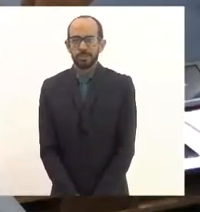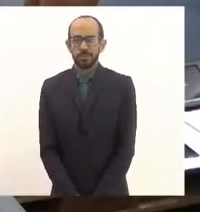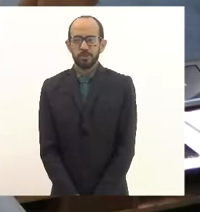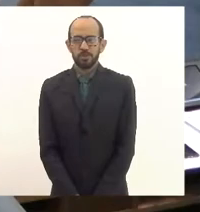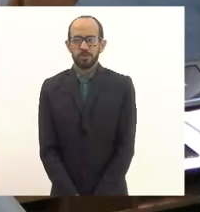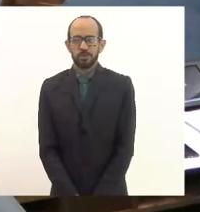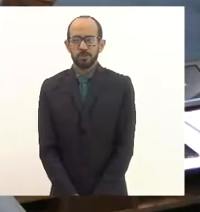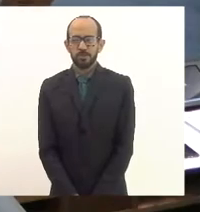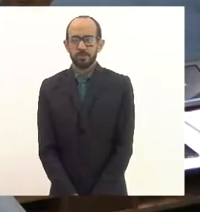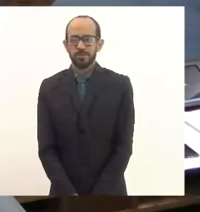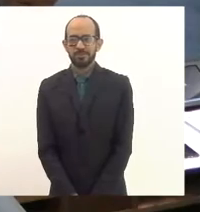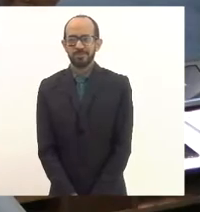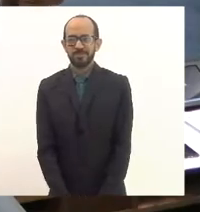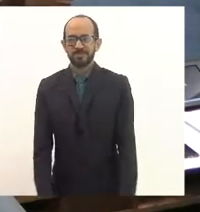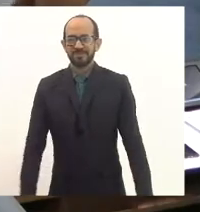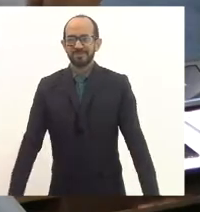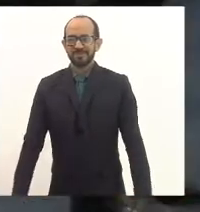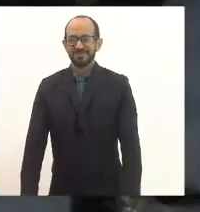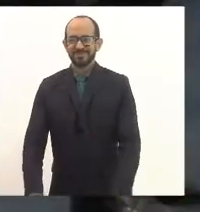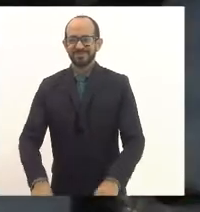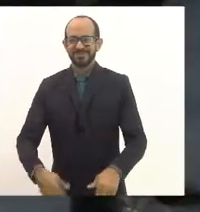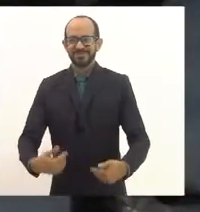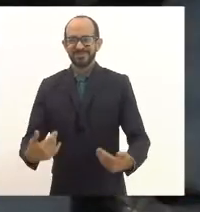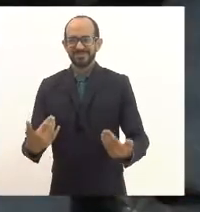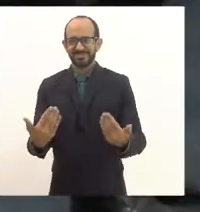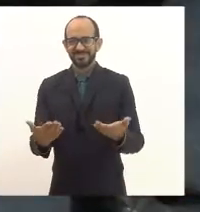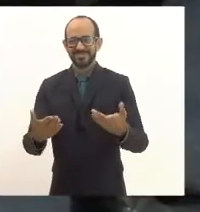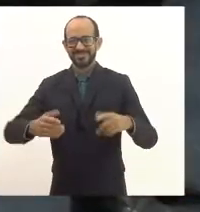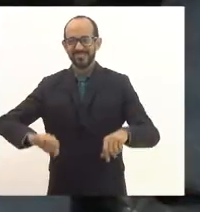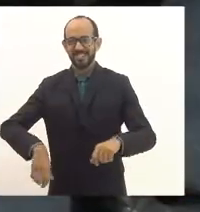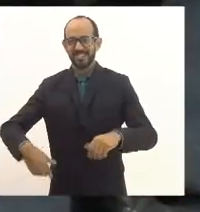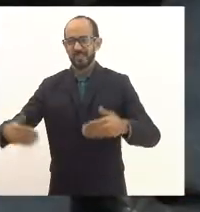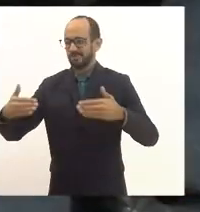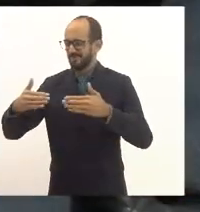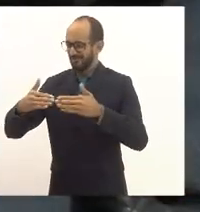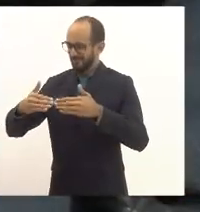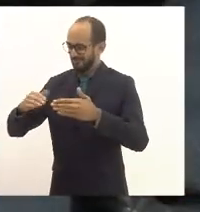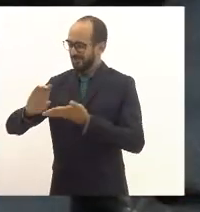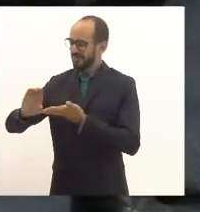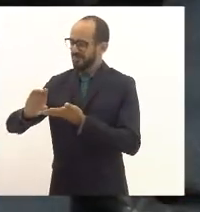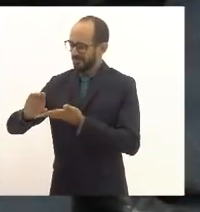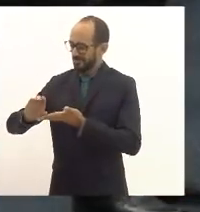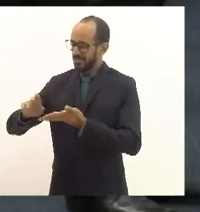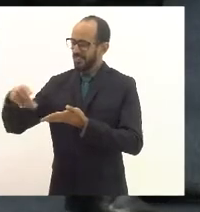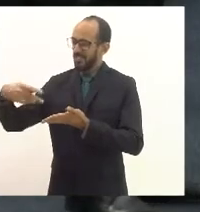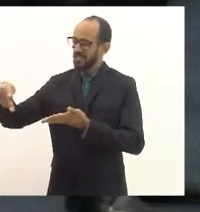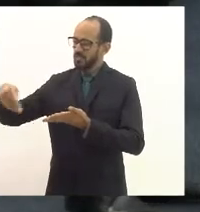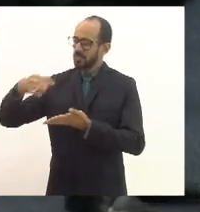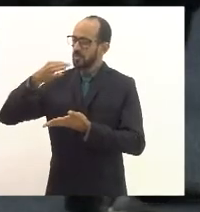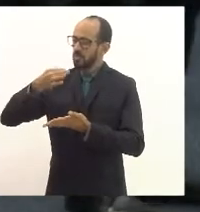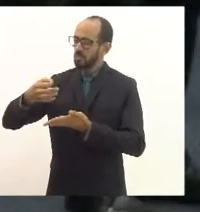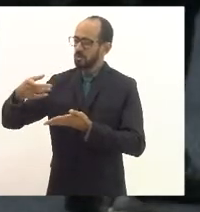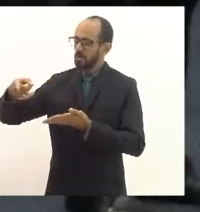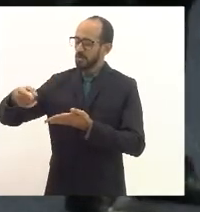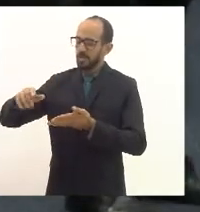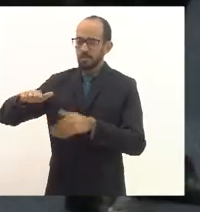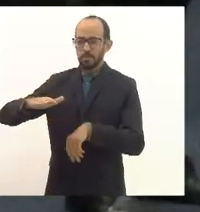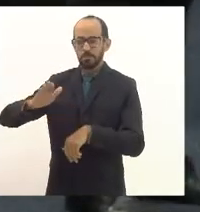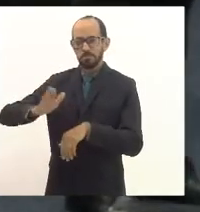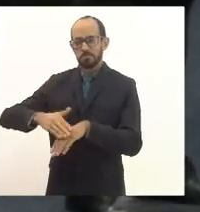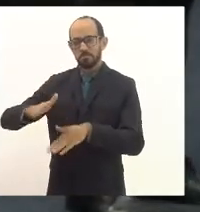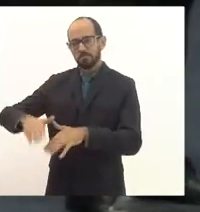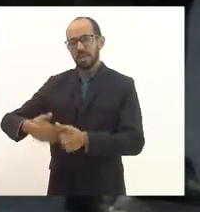Posso emitir o parecer, presidente? O parecer já era pela constitucionalidade, com vossa colocação, mais do que